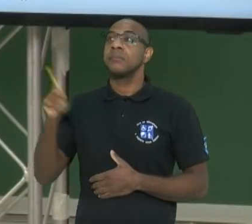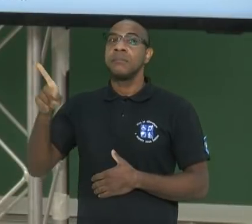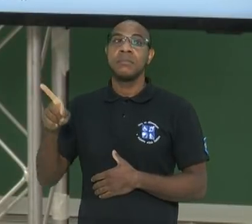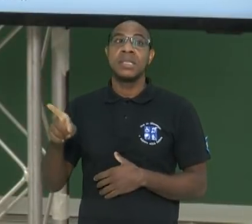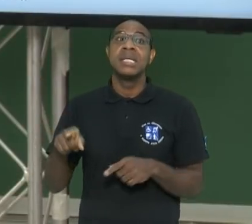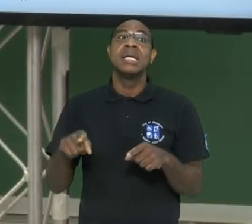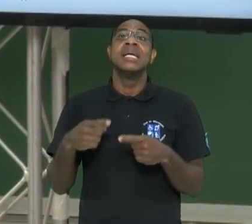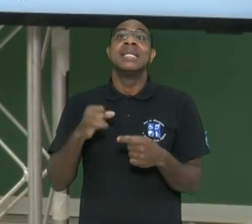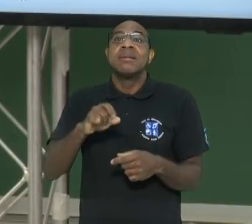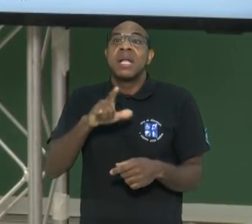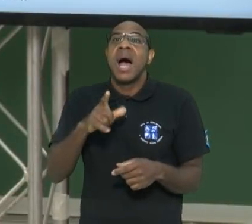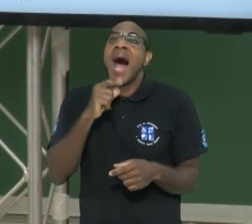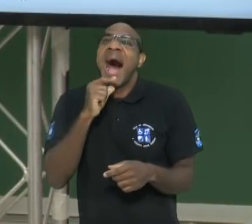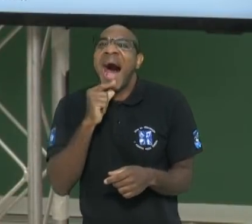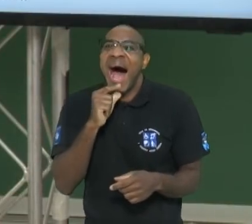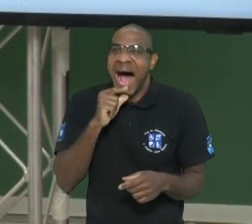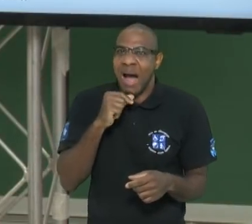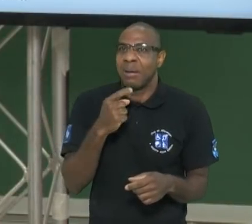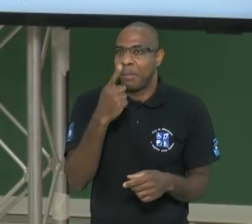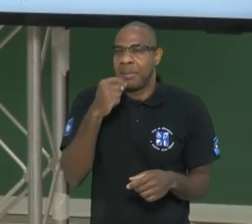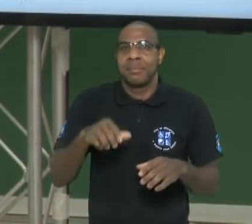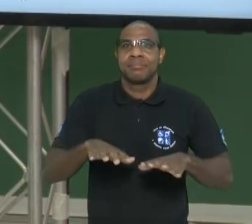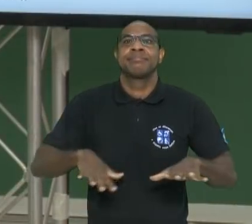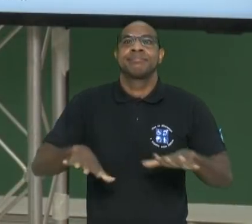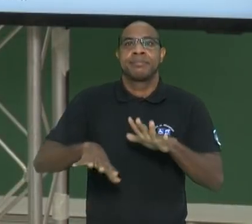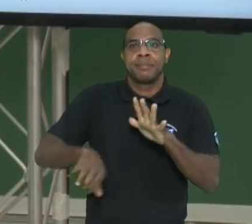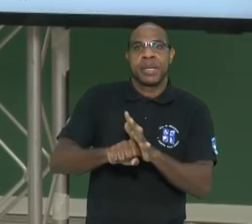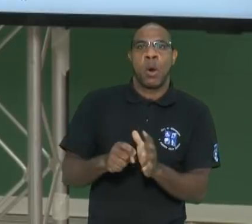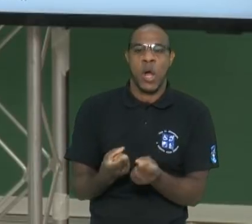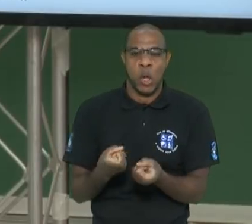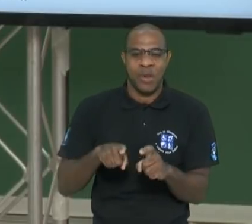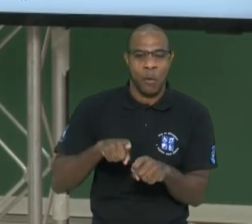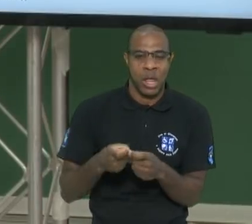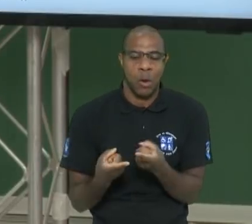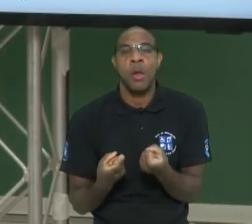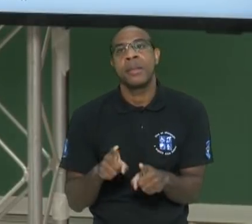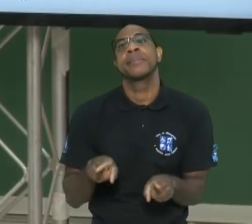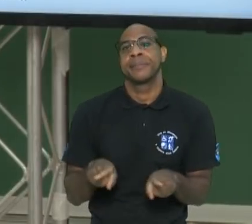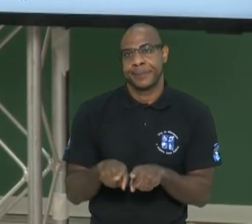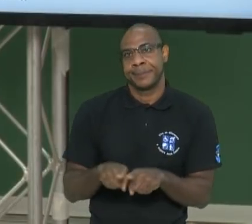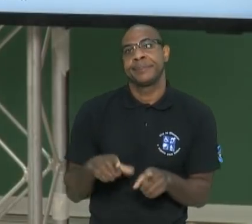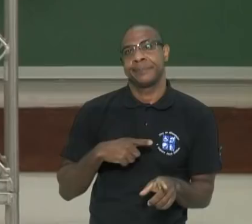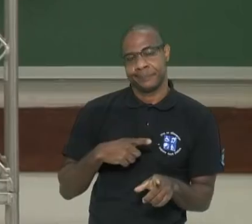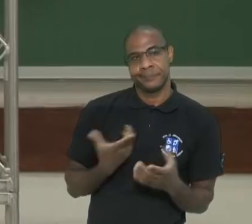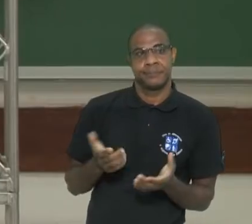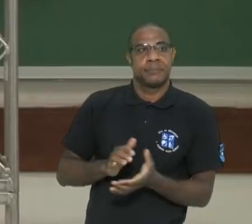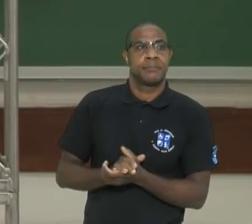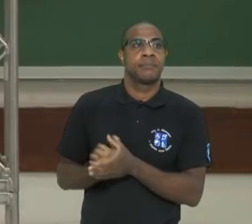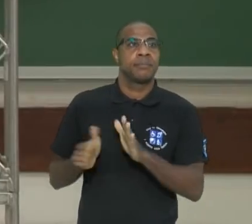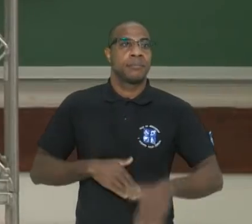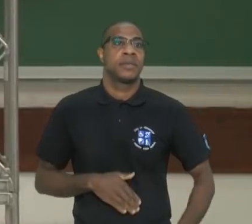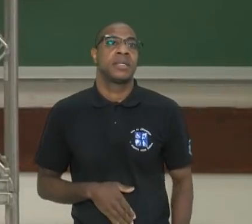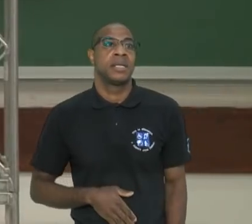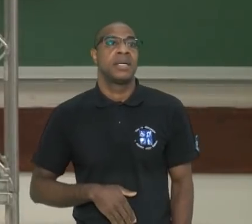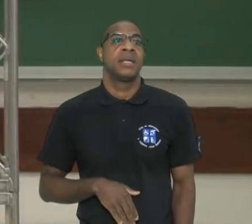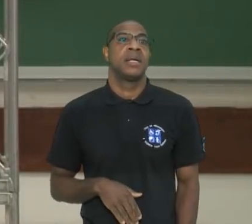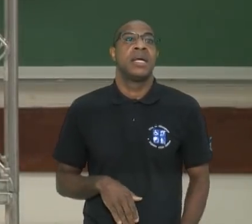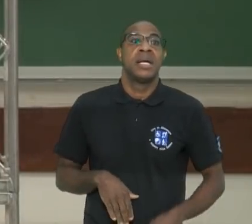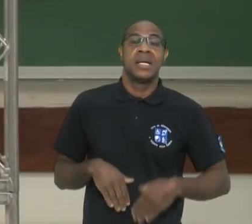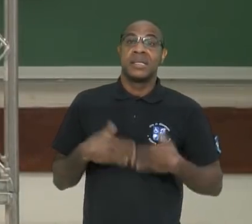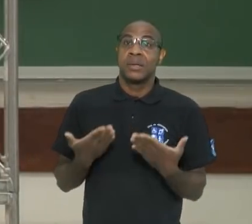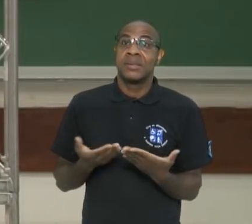estar contaminados com este protozoário. Se o meio de transmissão é água e